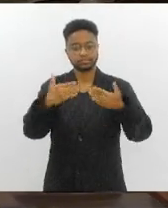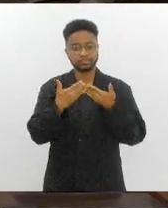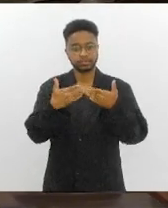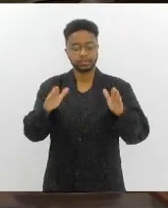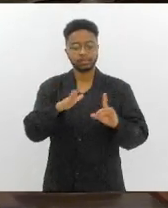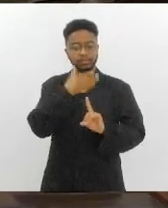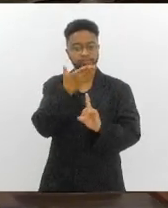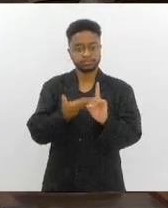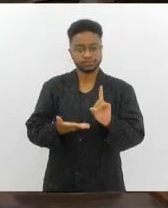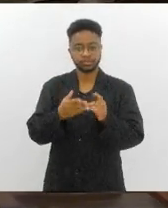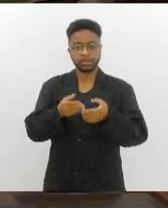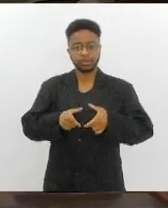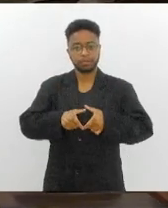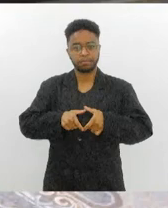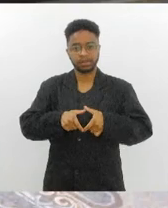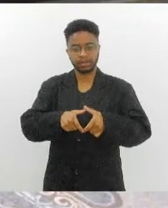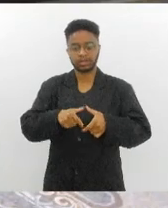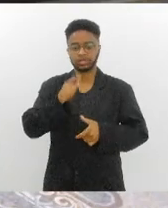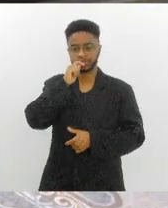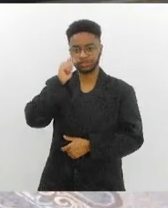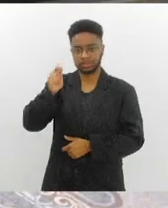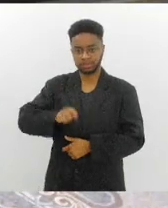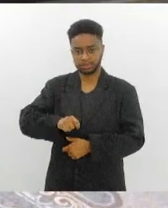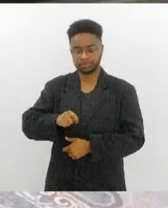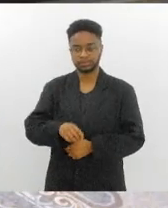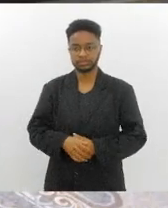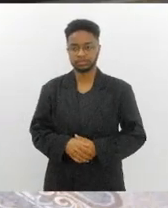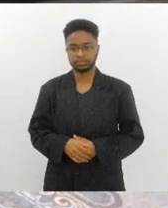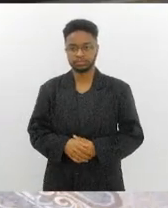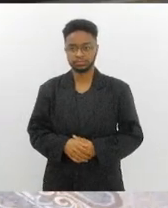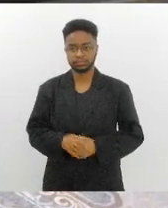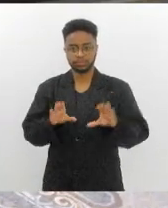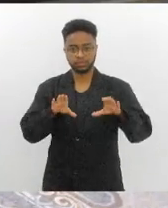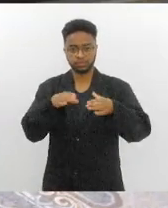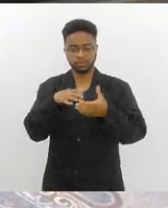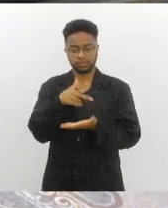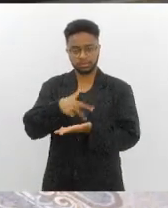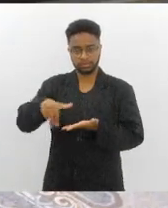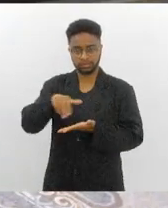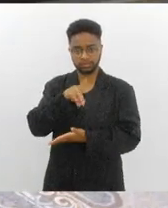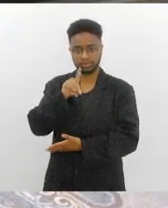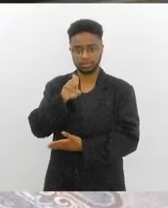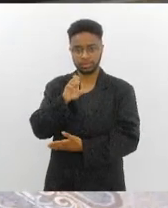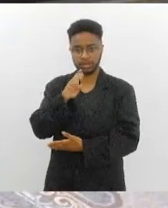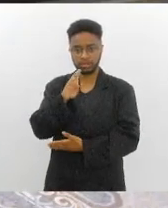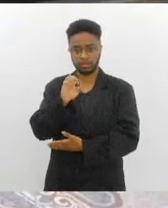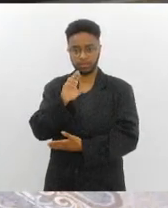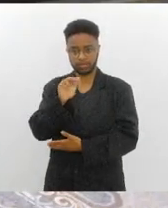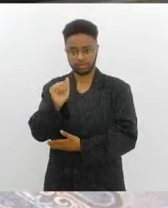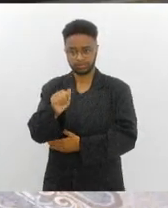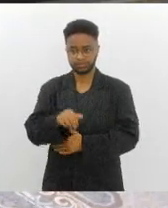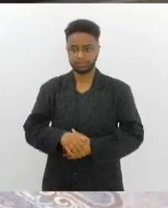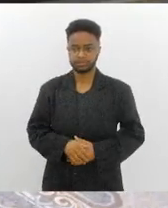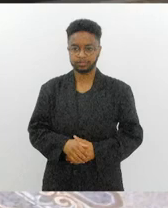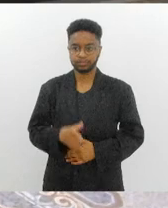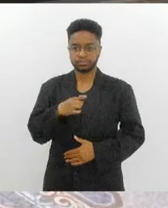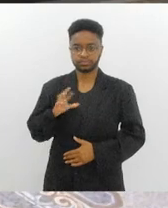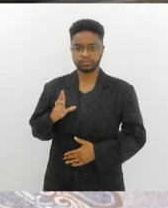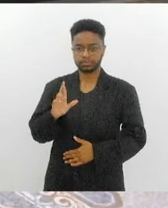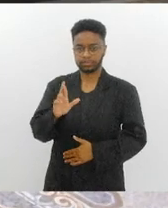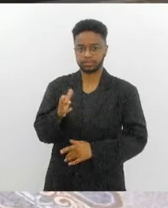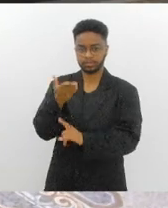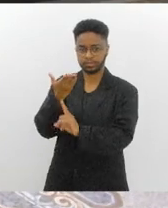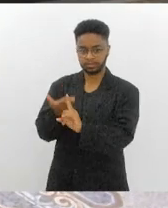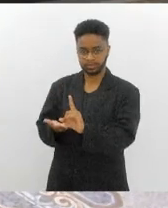solene de entrega da Medalha Tiradentes à Companhia de Dança Débora Coke, representada pela senhora